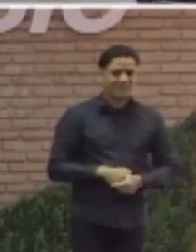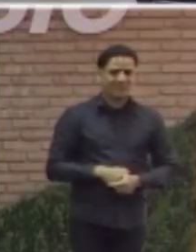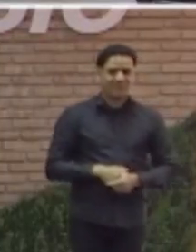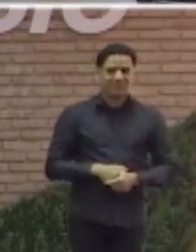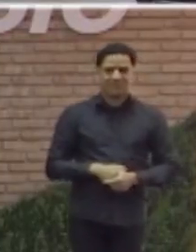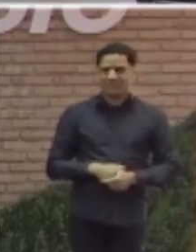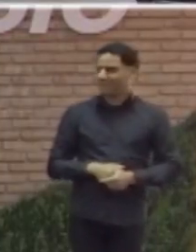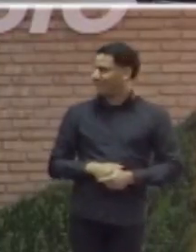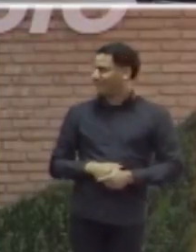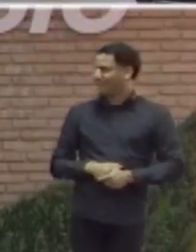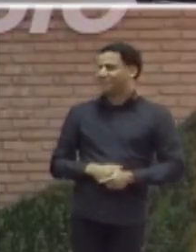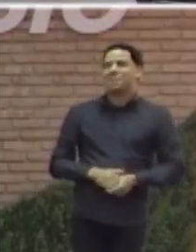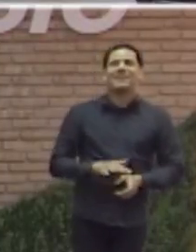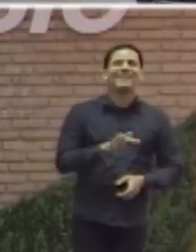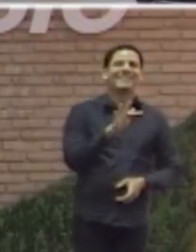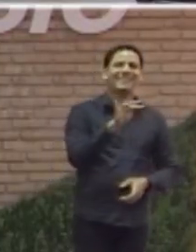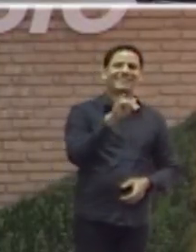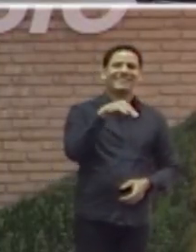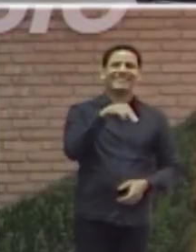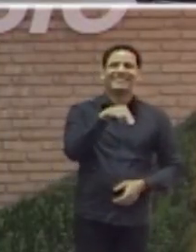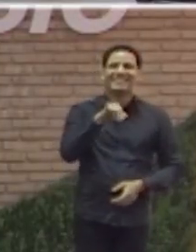Finish com 2 N é finlandês.